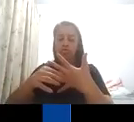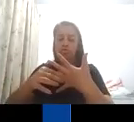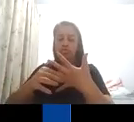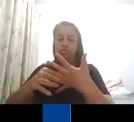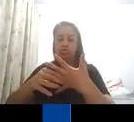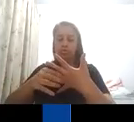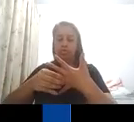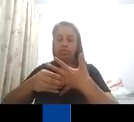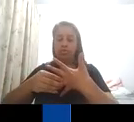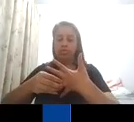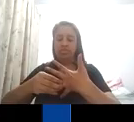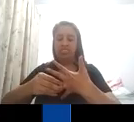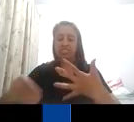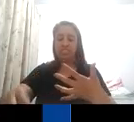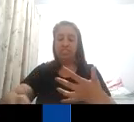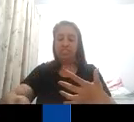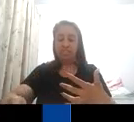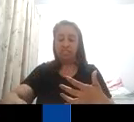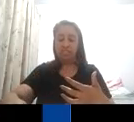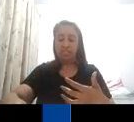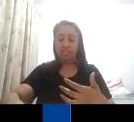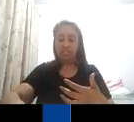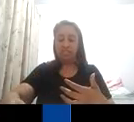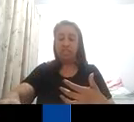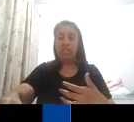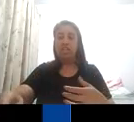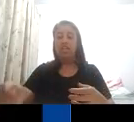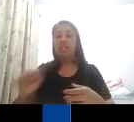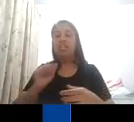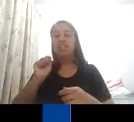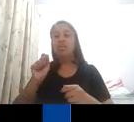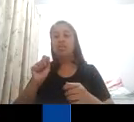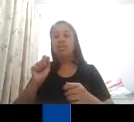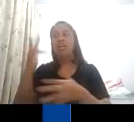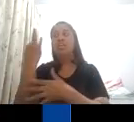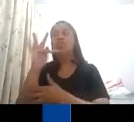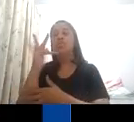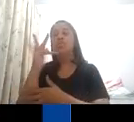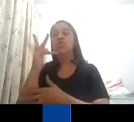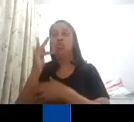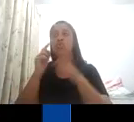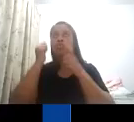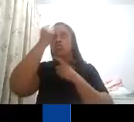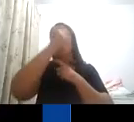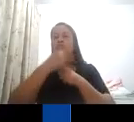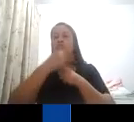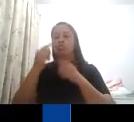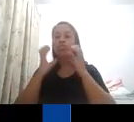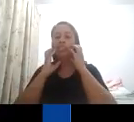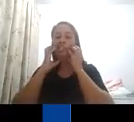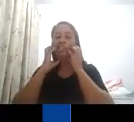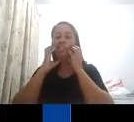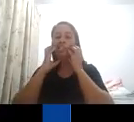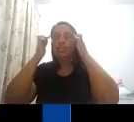Relacionadas a dores orofaciais. Então, são dores na região da articulação da têmpora com a